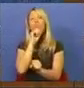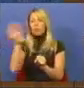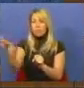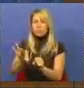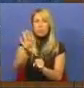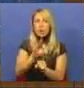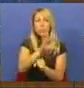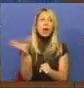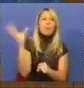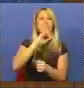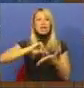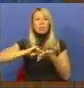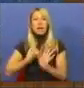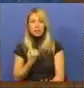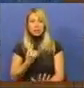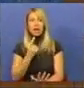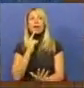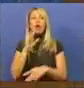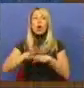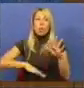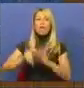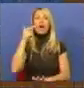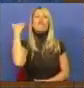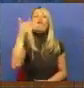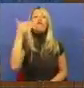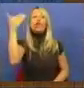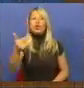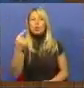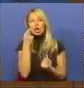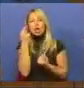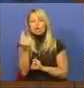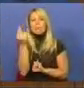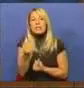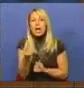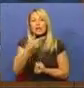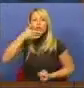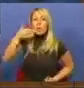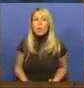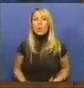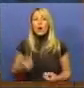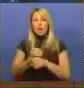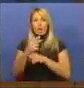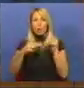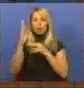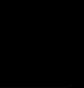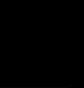mais, que são necessários para formar os futuros especialistas da indústria da construção naval do Estado.